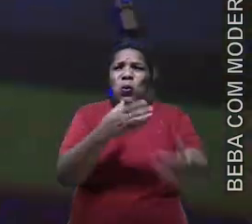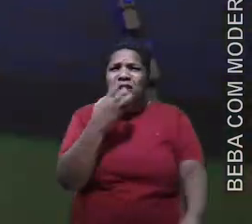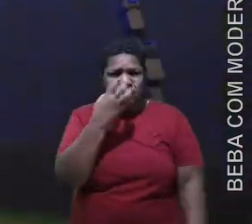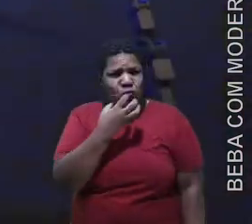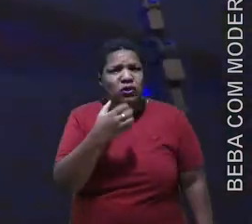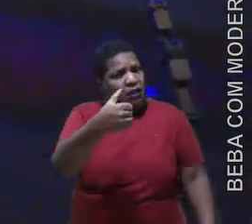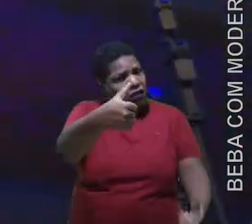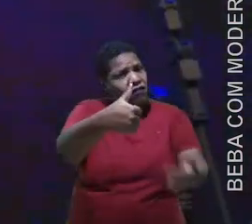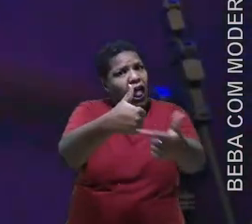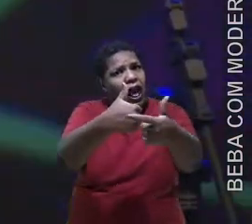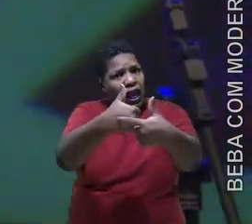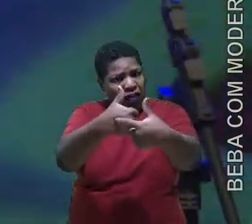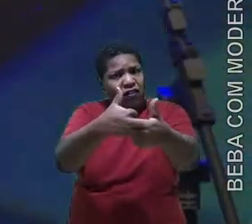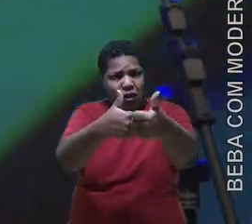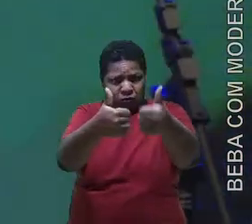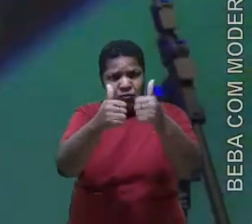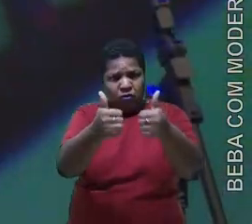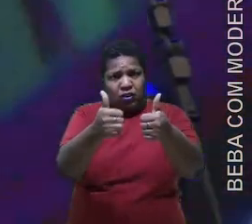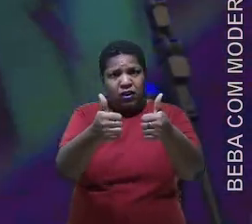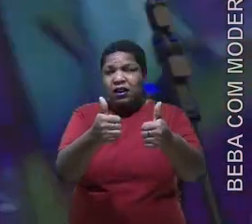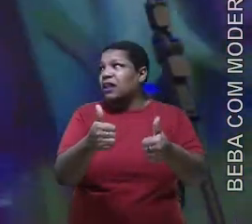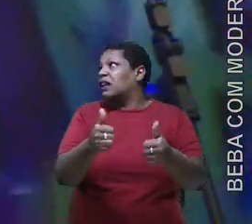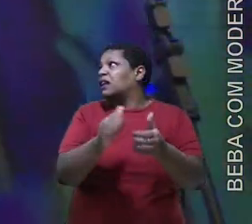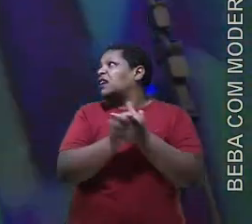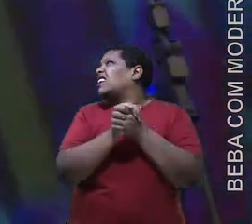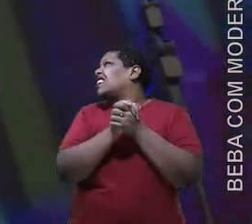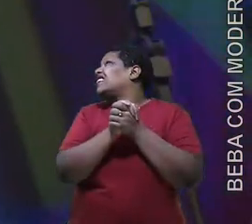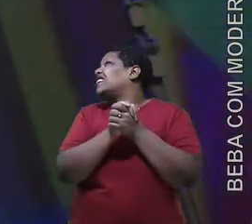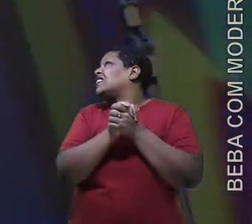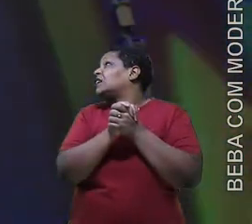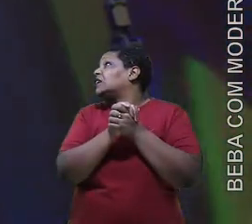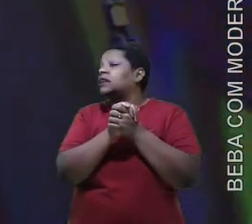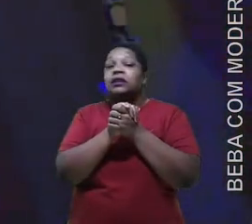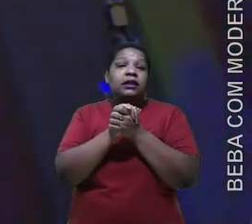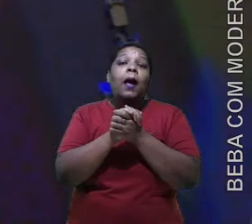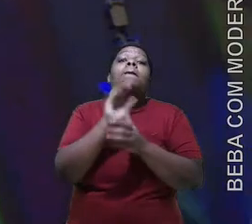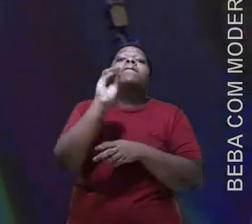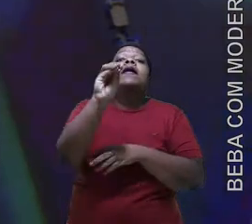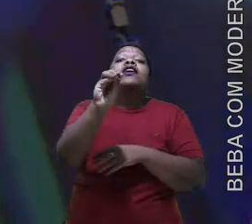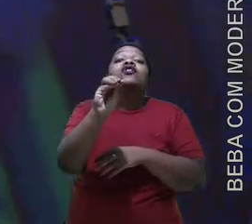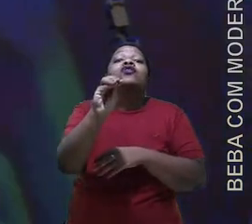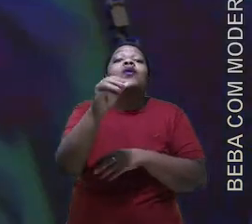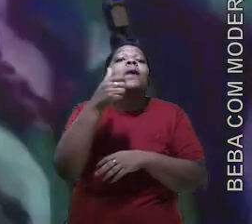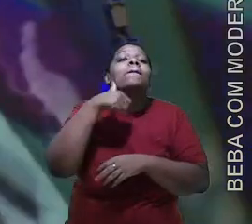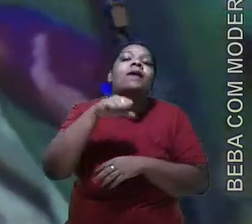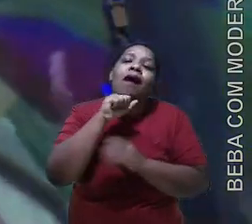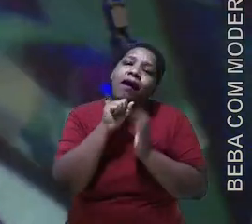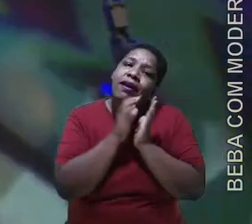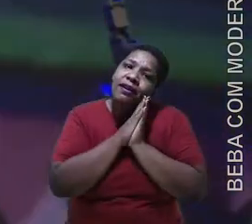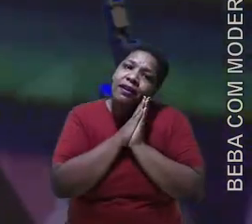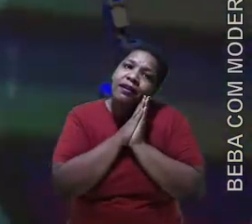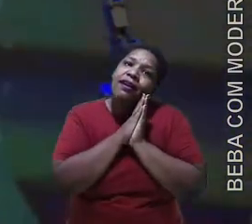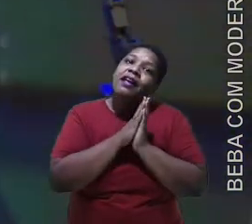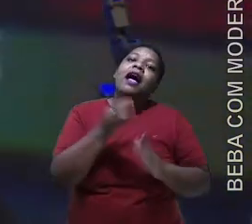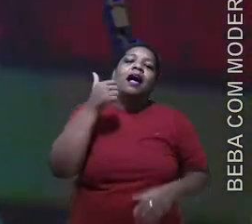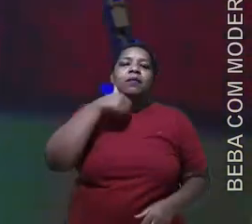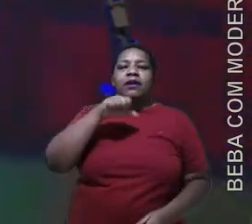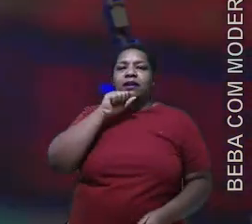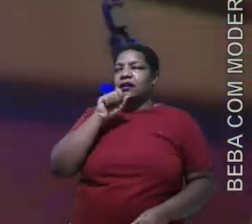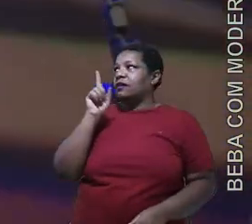dedo no Play qualquer aplicativo de música que é mais rápido porque sobre o dízimo mandar um beijo minha mãe